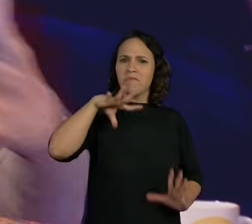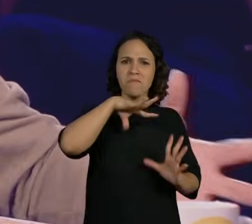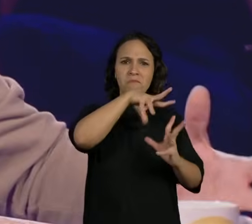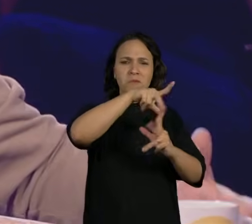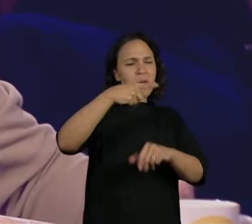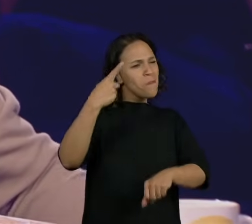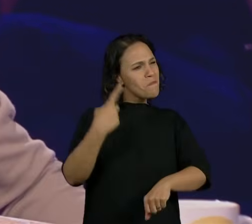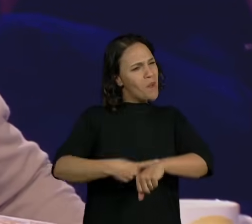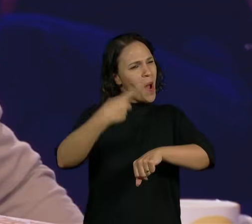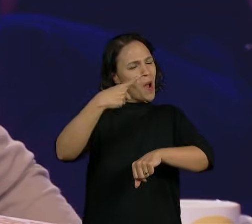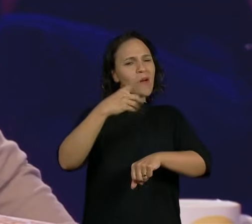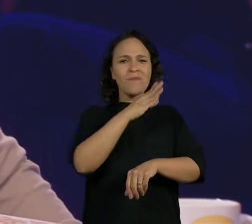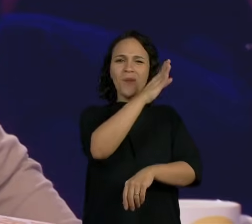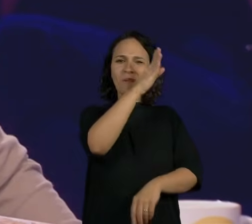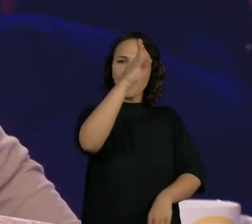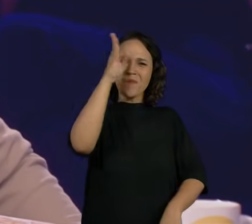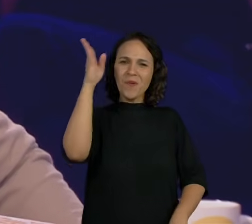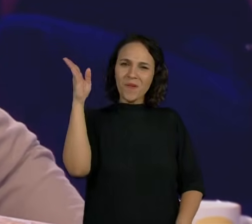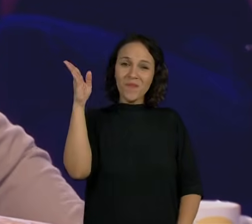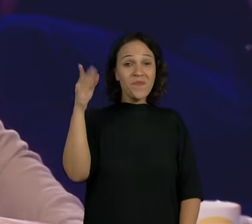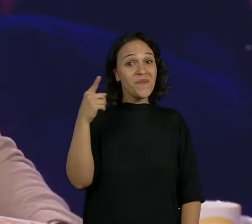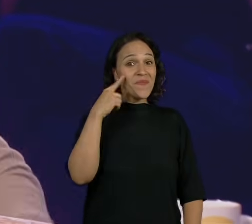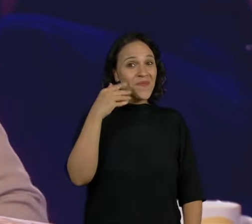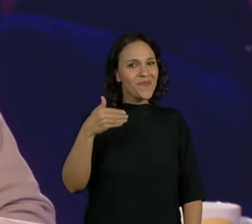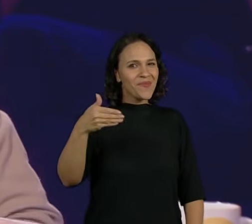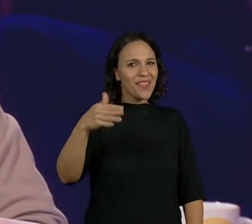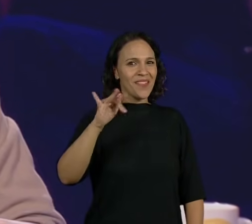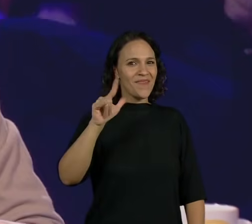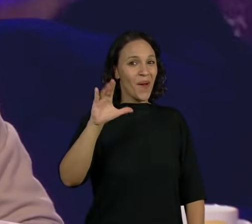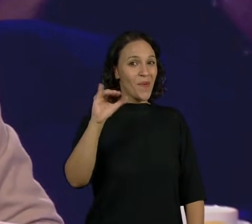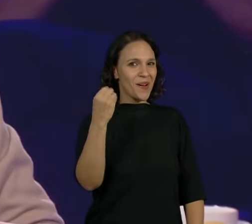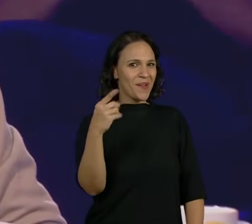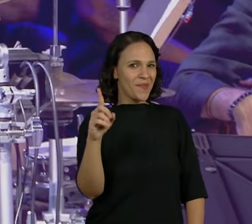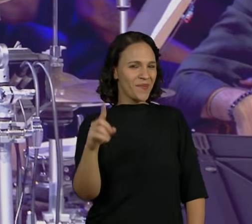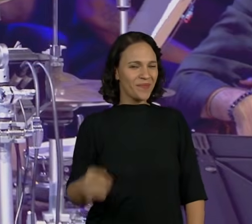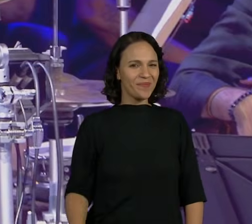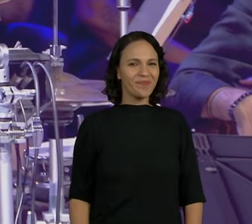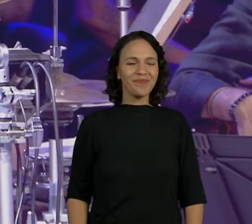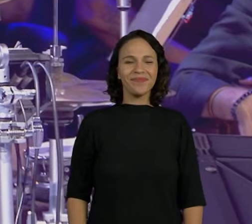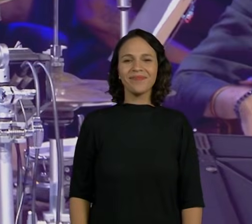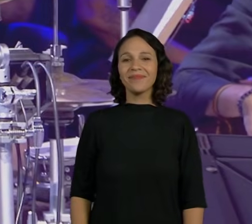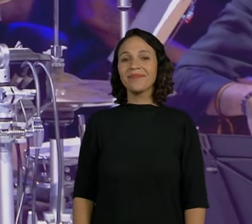estilo próprio, Falcão. Fiquem ligados que a gente já volta.